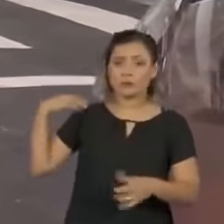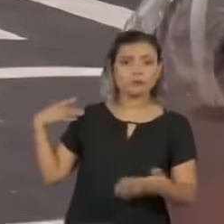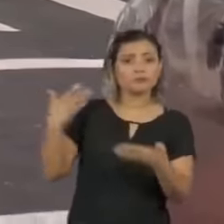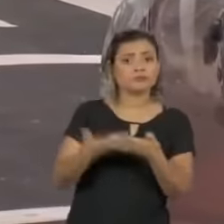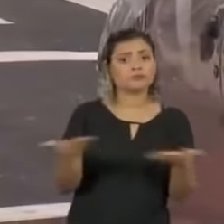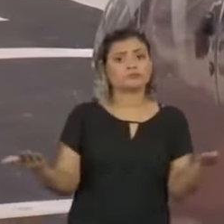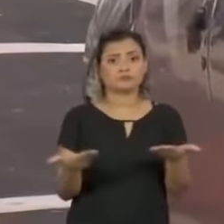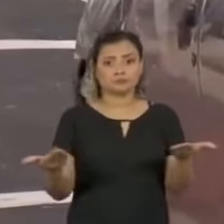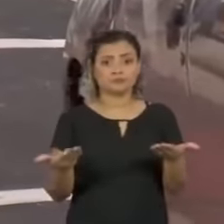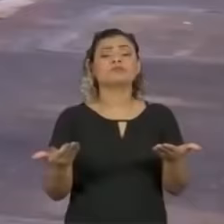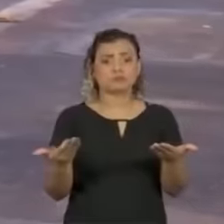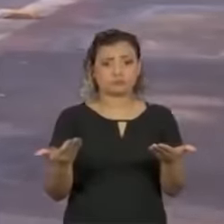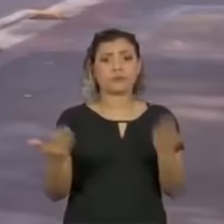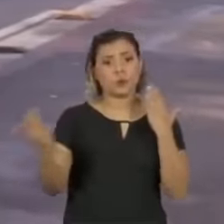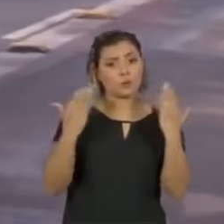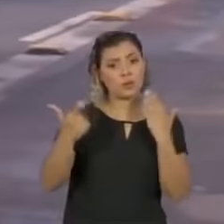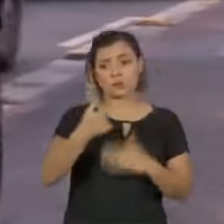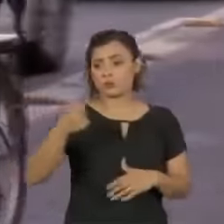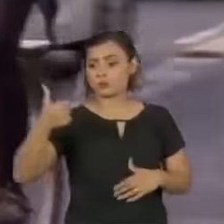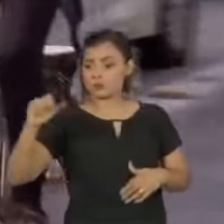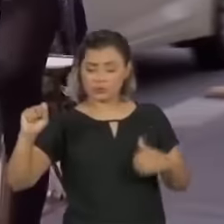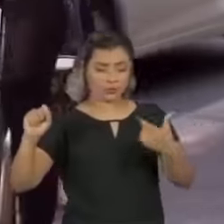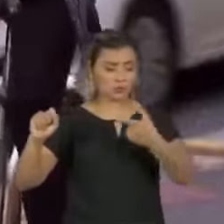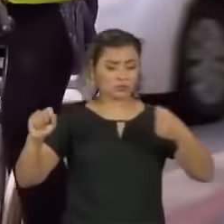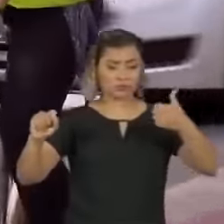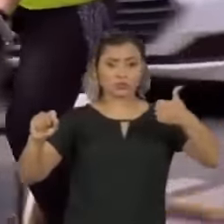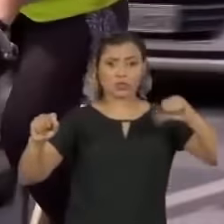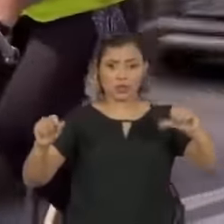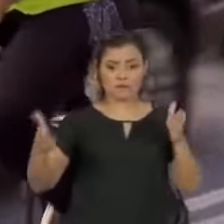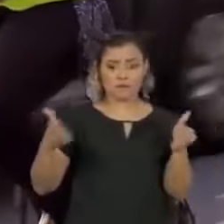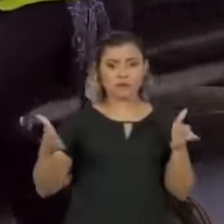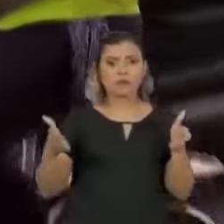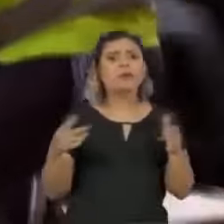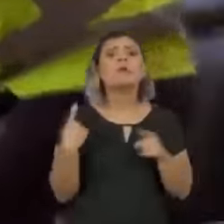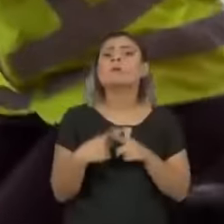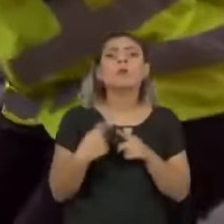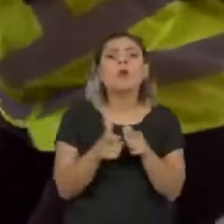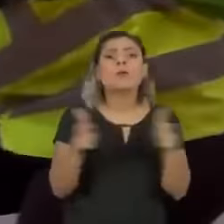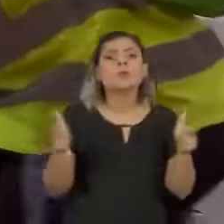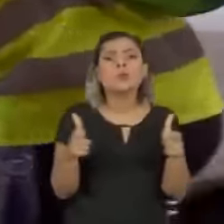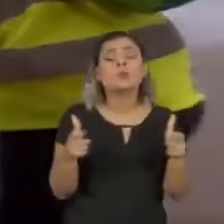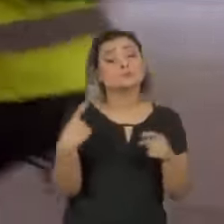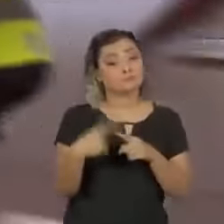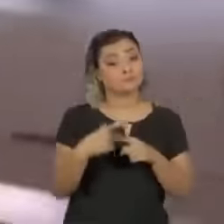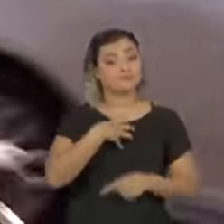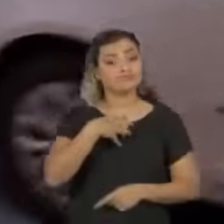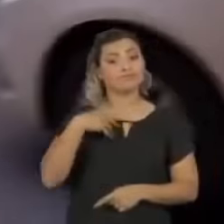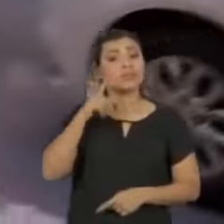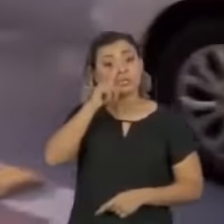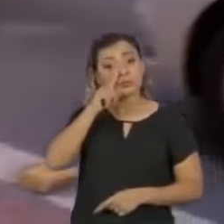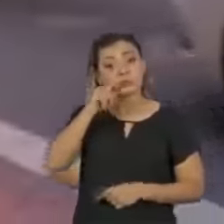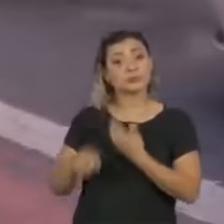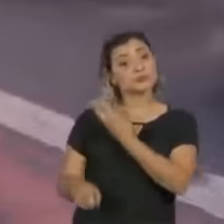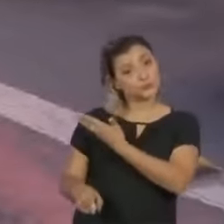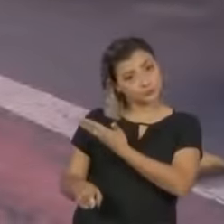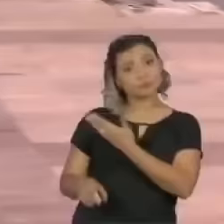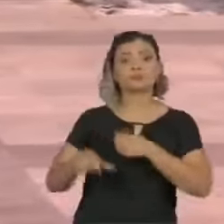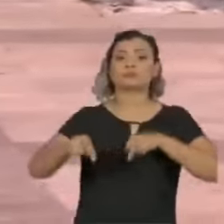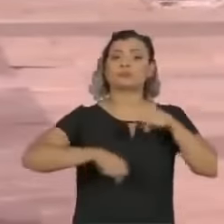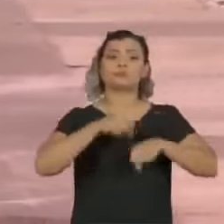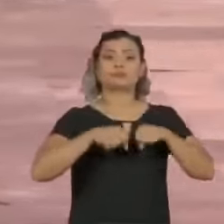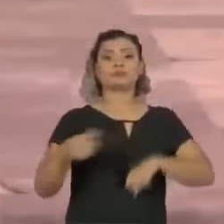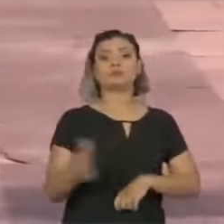relação a 2018. Segundo especialistas, esse aumento pode estar ligado ao comportamento de risco apresentado pelos